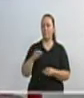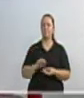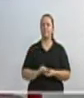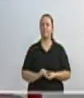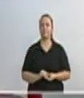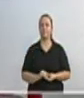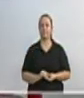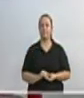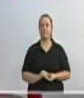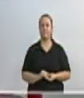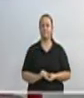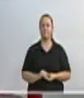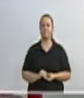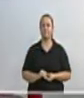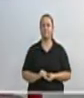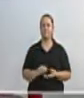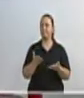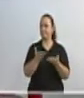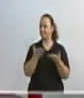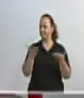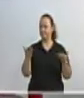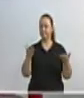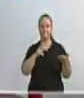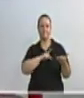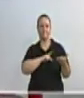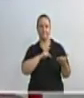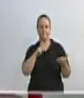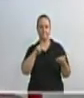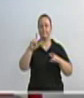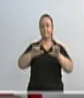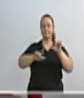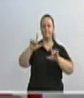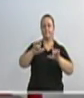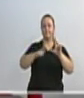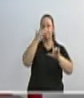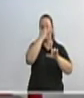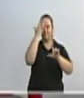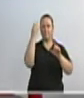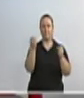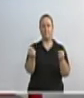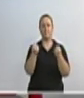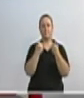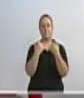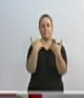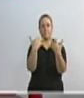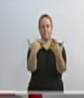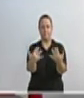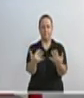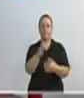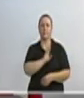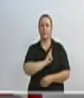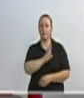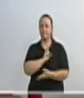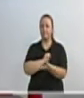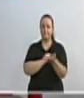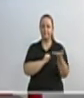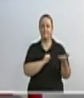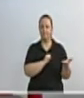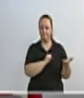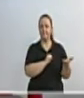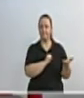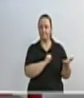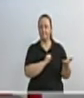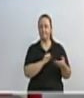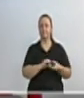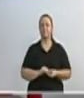presidente, público que nos acompanha na TVL, todos os representantes que aqui estão, eu queria